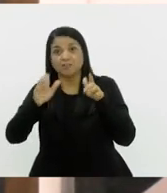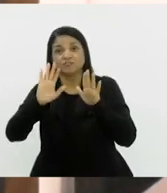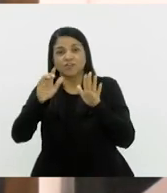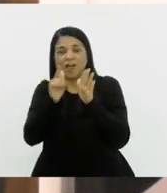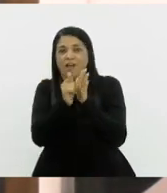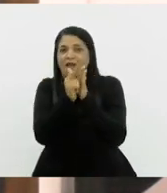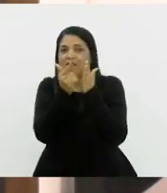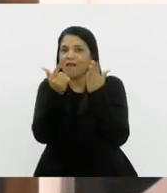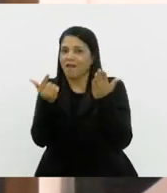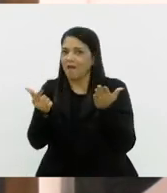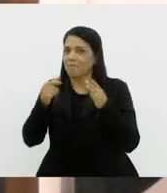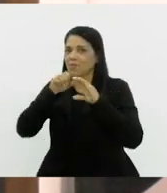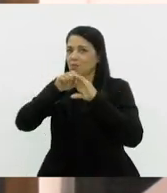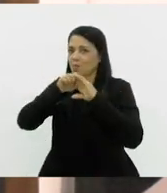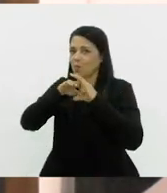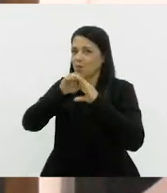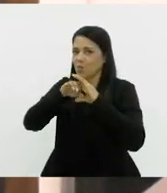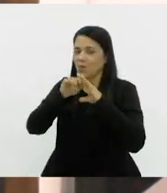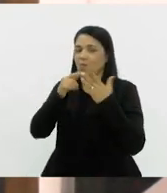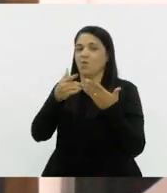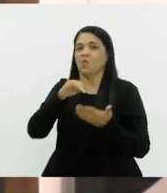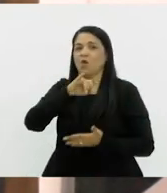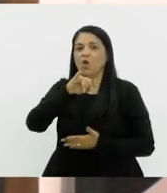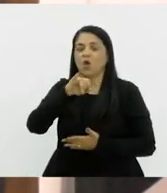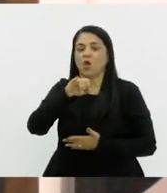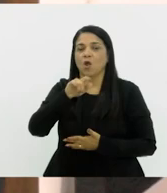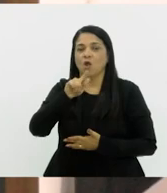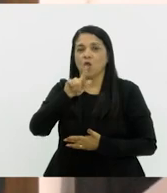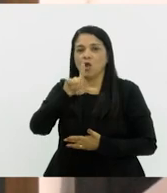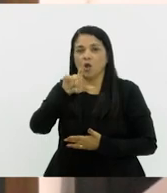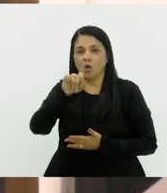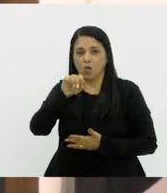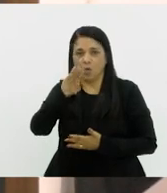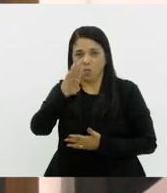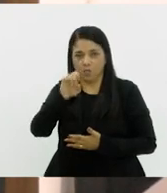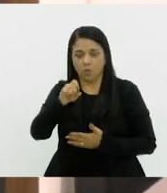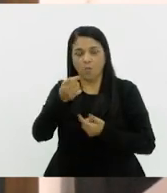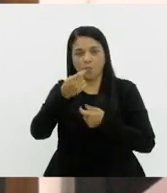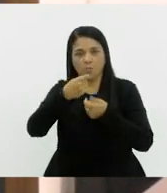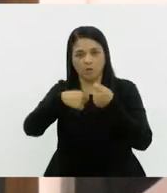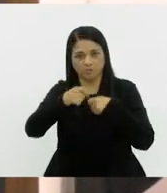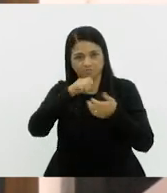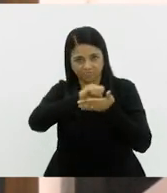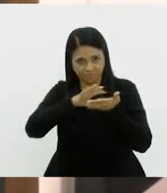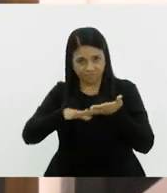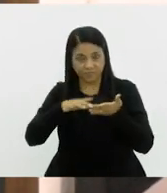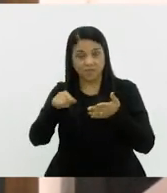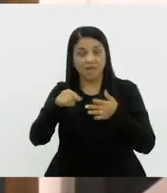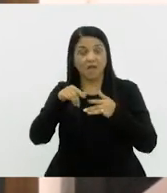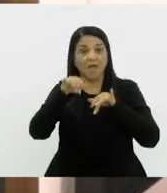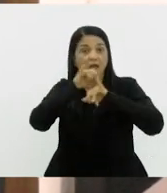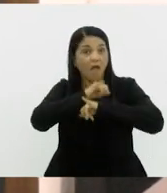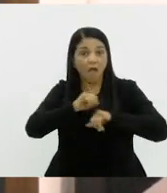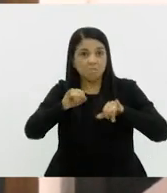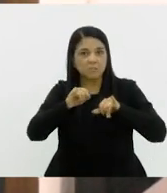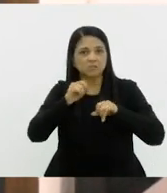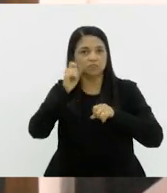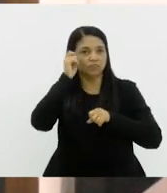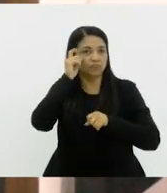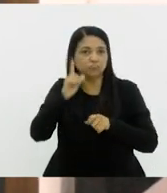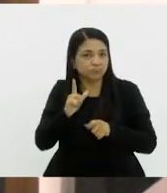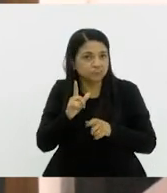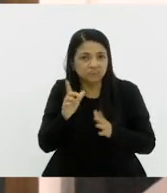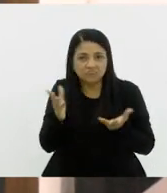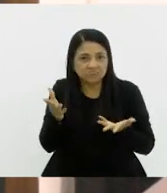do Globo recentemente, como atividade econômica. Ou seja, a própria mídia não está devidamente alertada